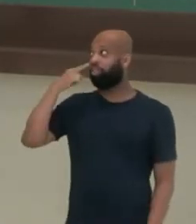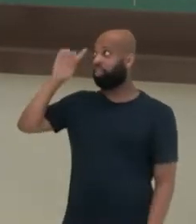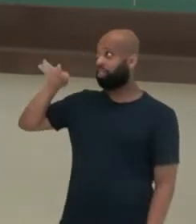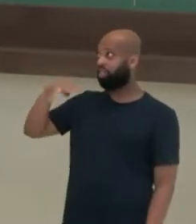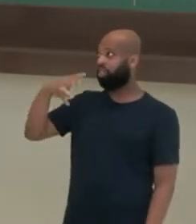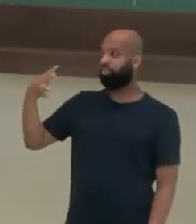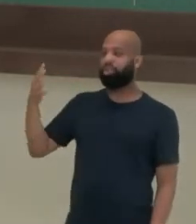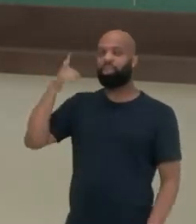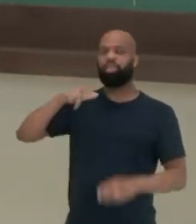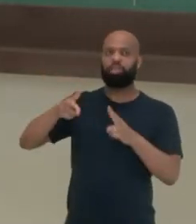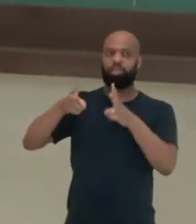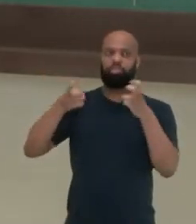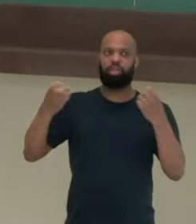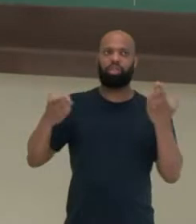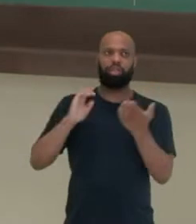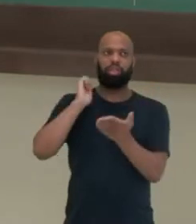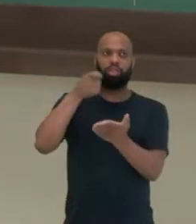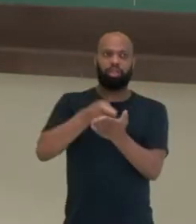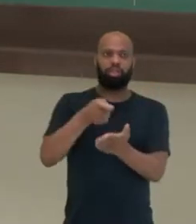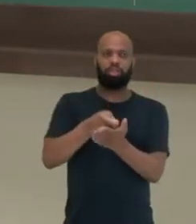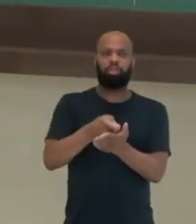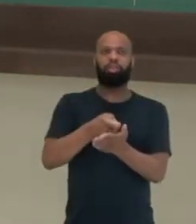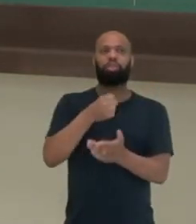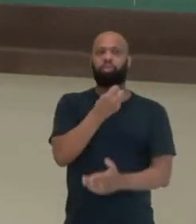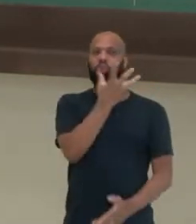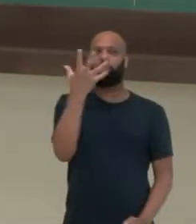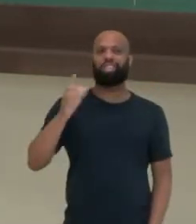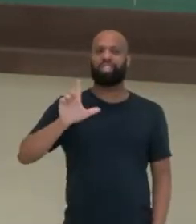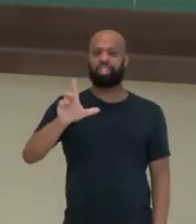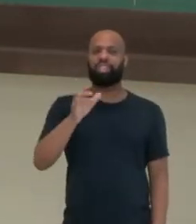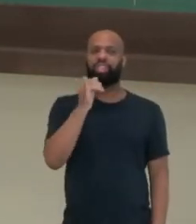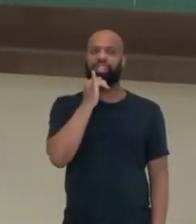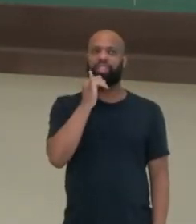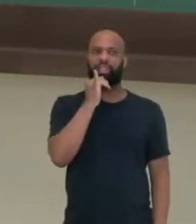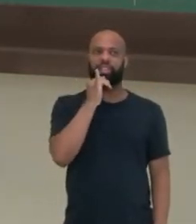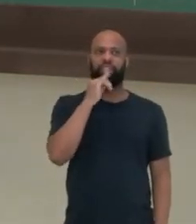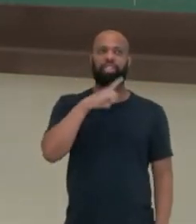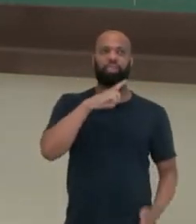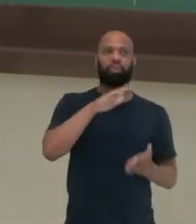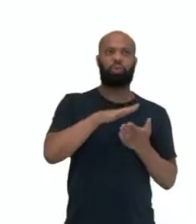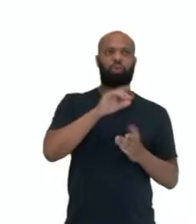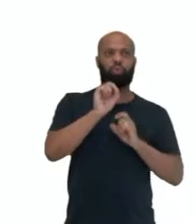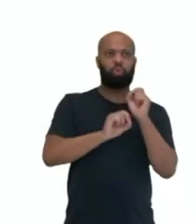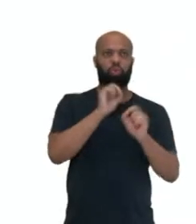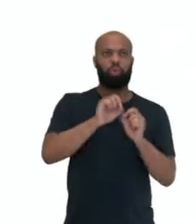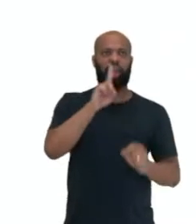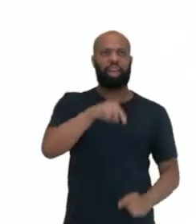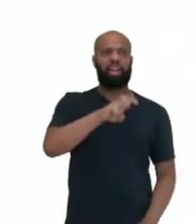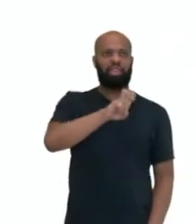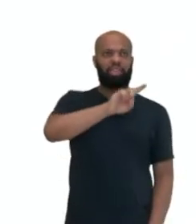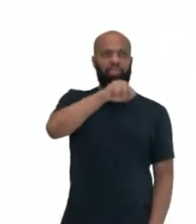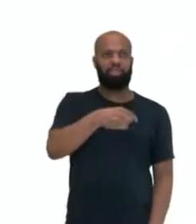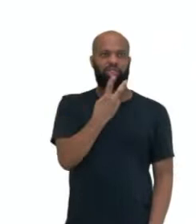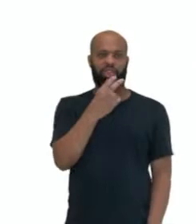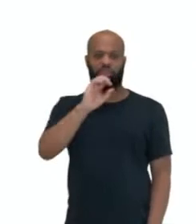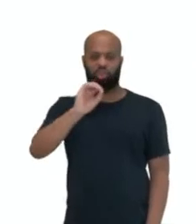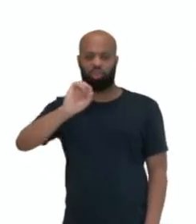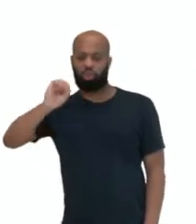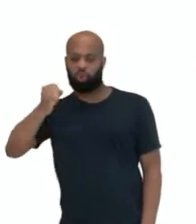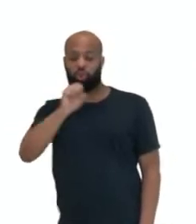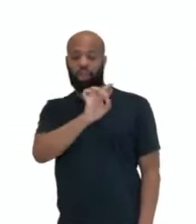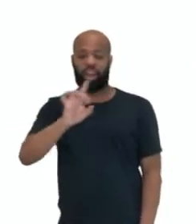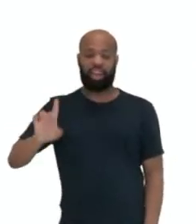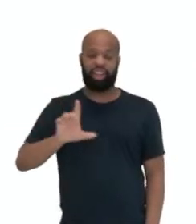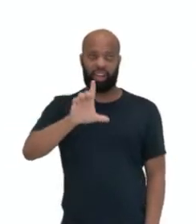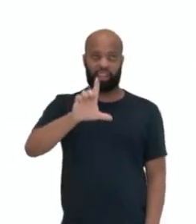que percebemos o valor pago pela quantidade de litro. Por exemplo, custa 5,208 cada litro. Então,